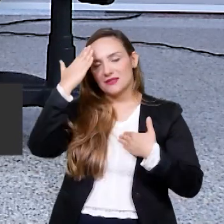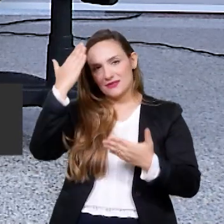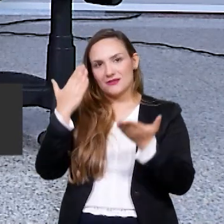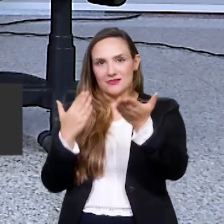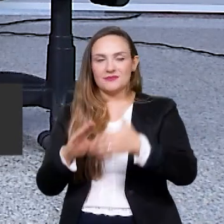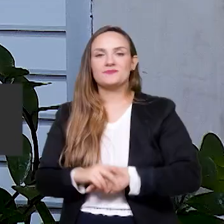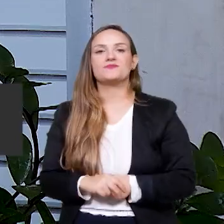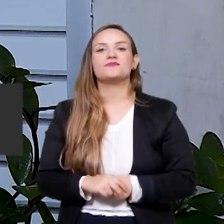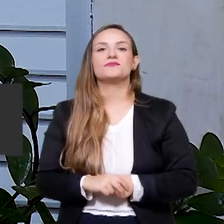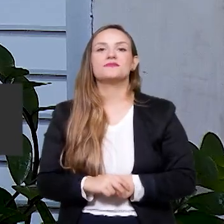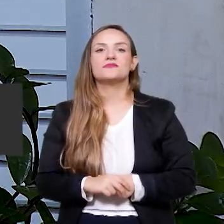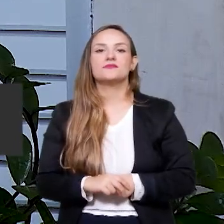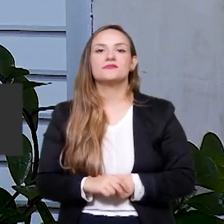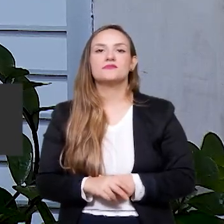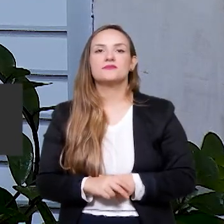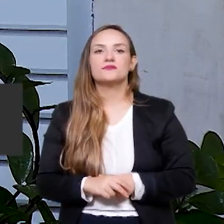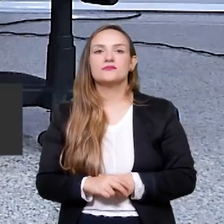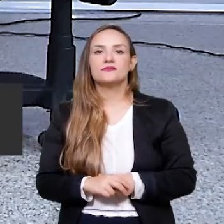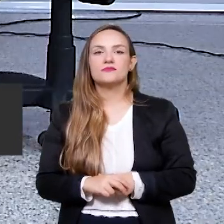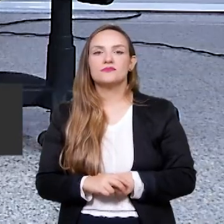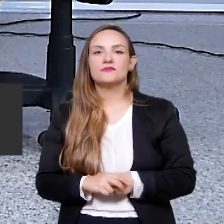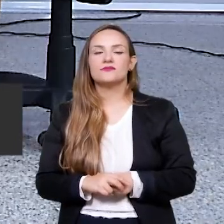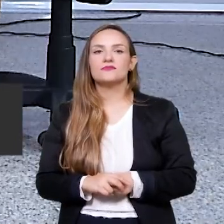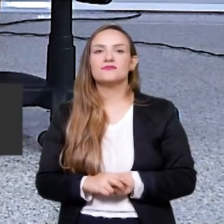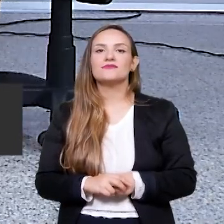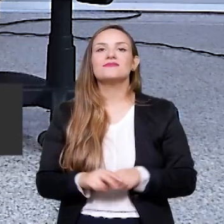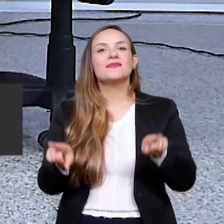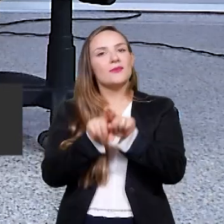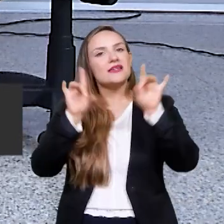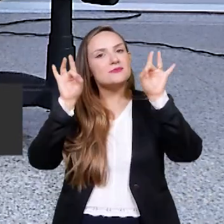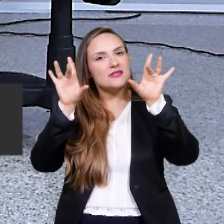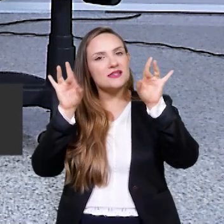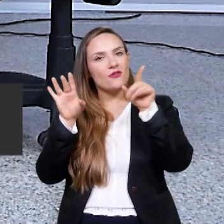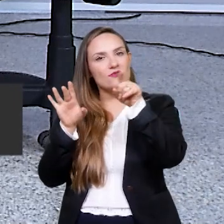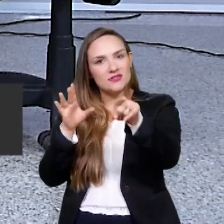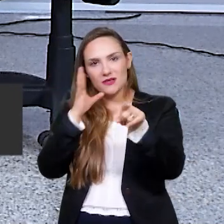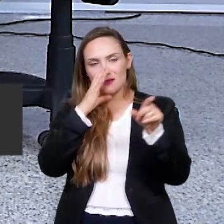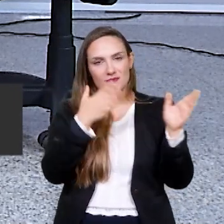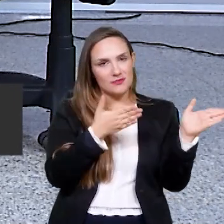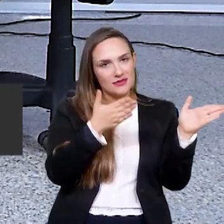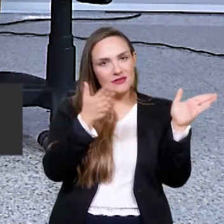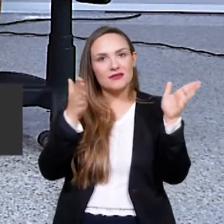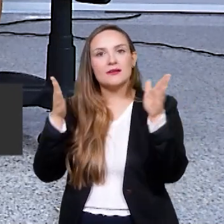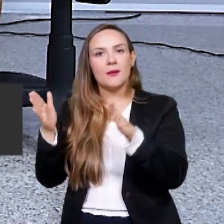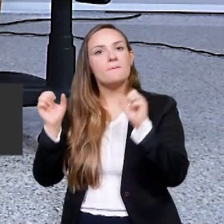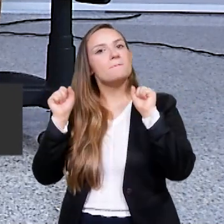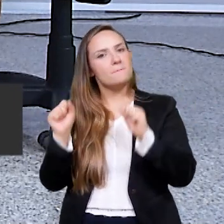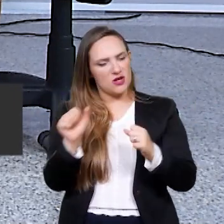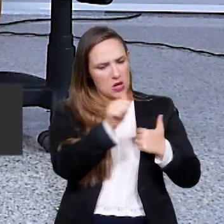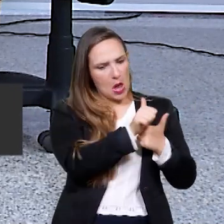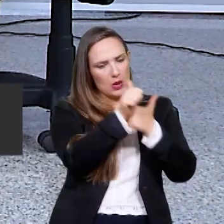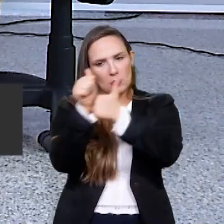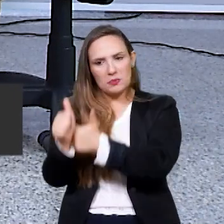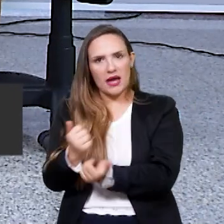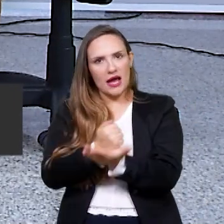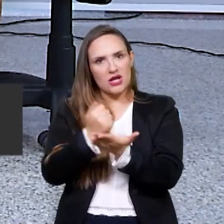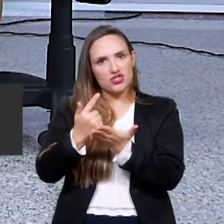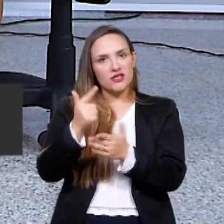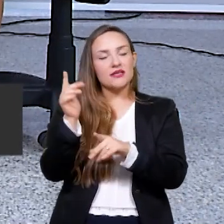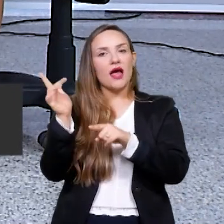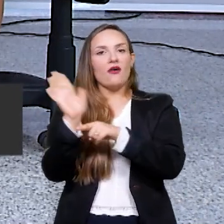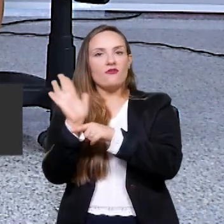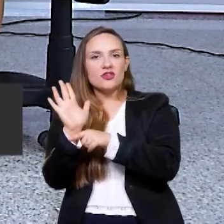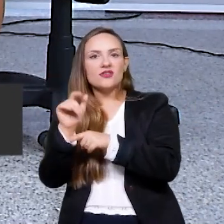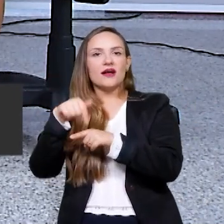Obrigado, deputado. Eu que agradeço. Obrigado a você. Em especial a você que nos acompanhou e pode conferir a programação